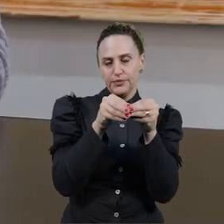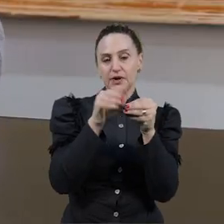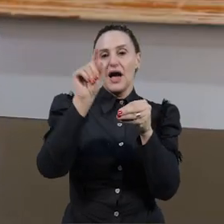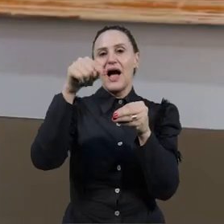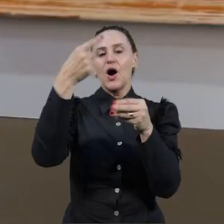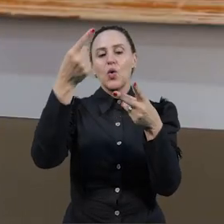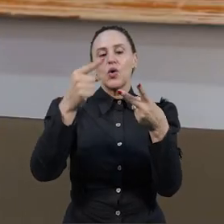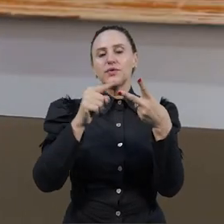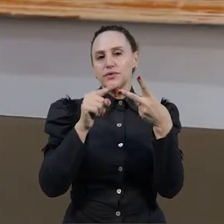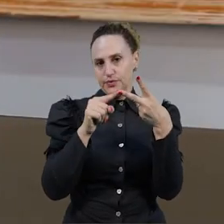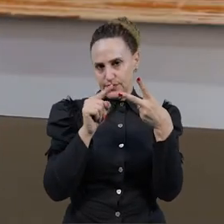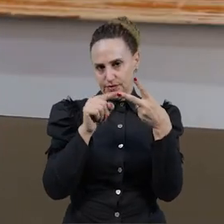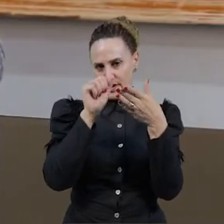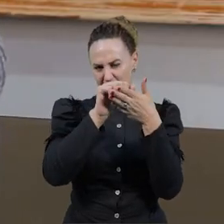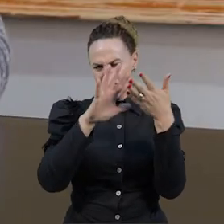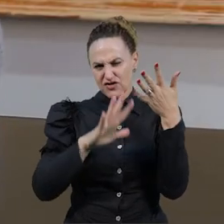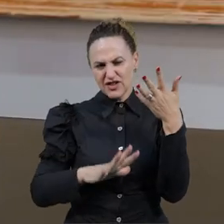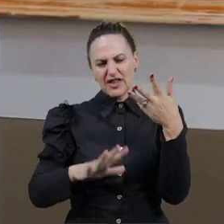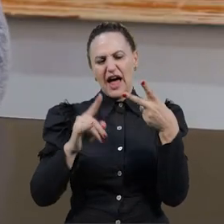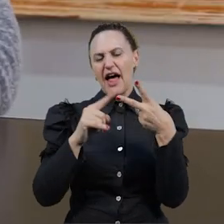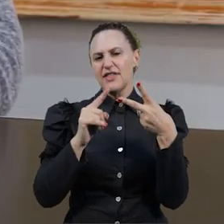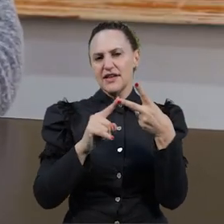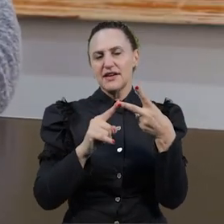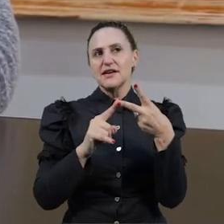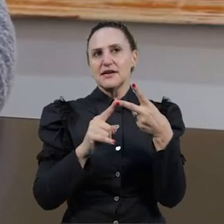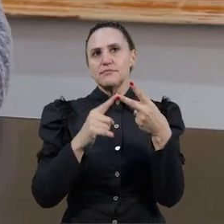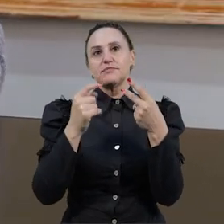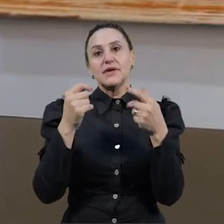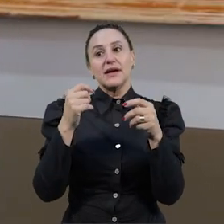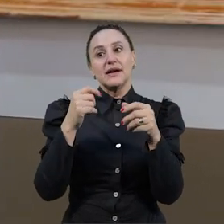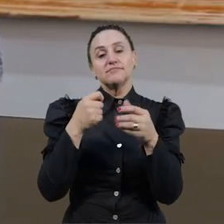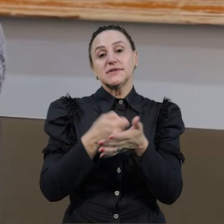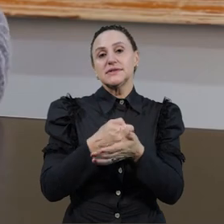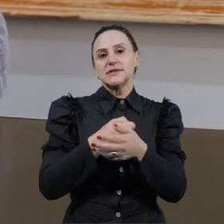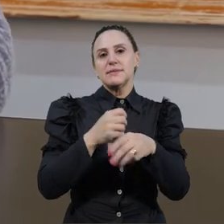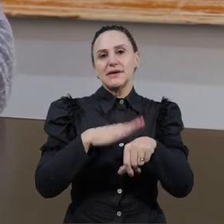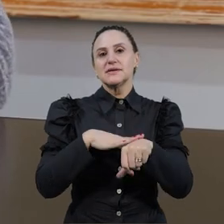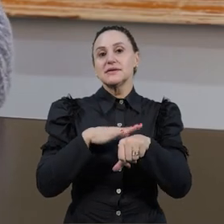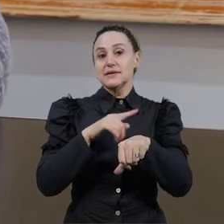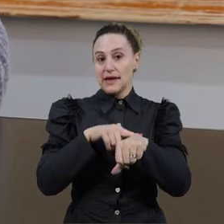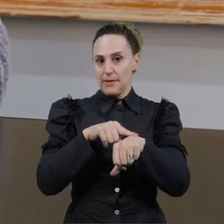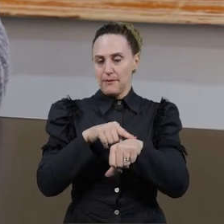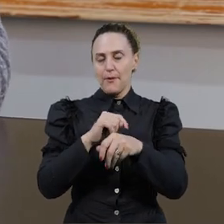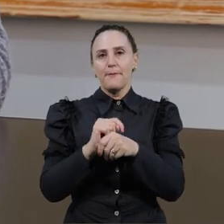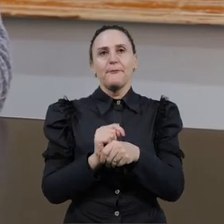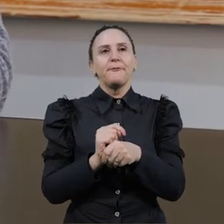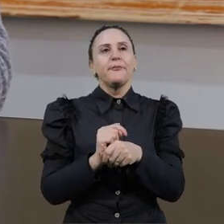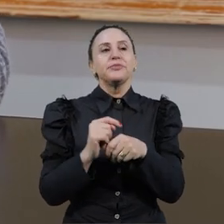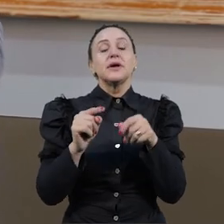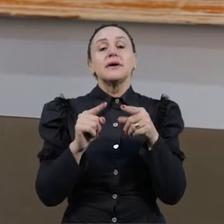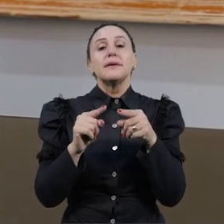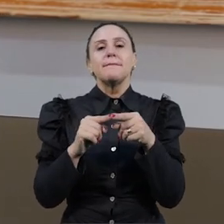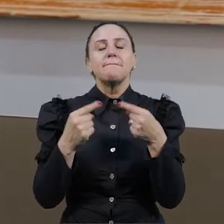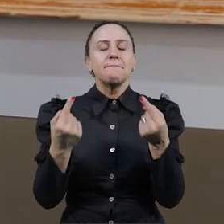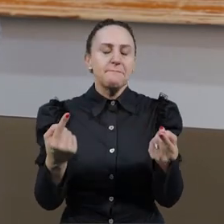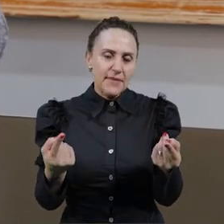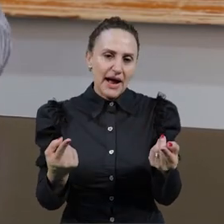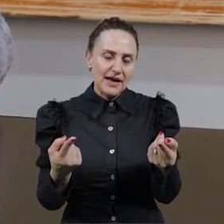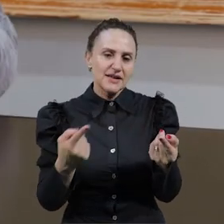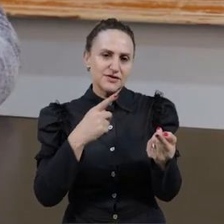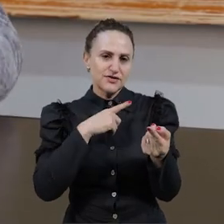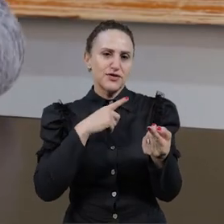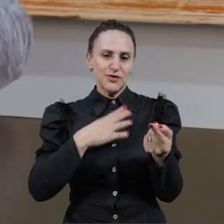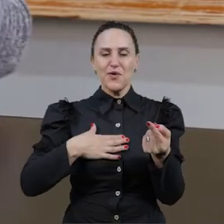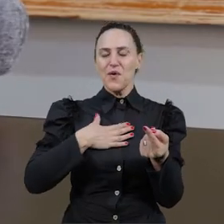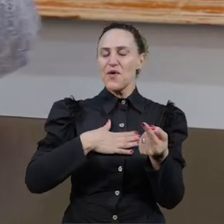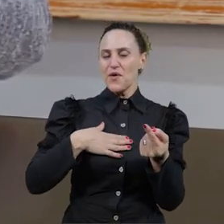mais exagerar um pouquinho mais de tempo de vocês mas também acredito que vocês irão ter muito muita